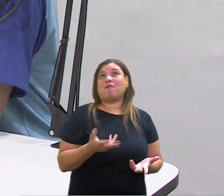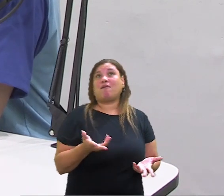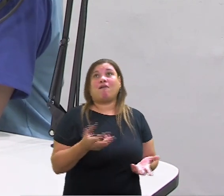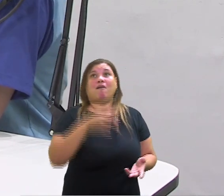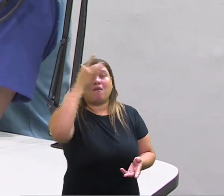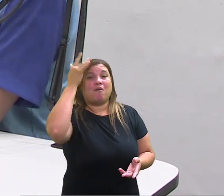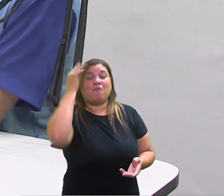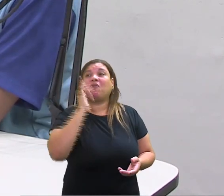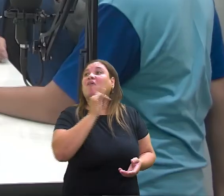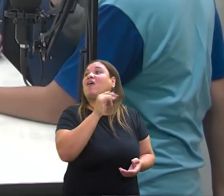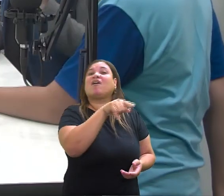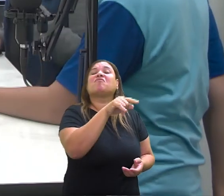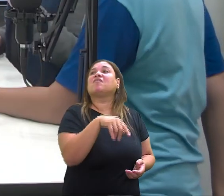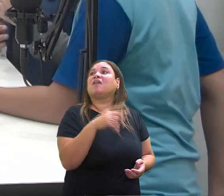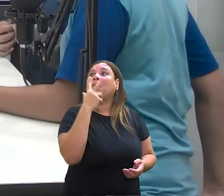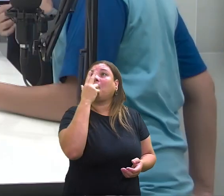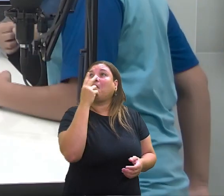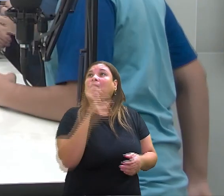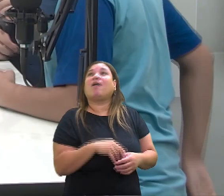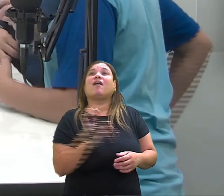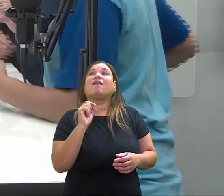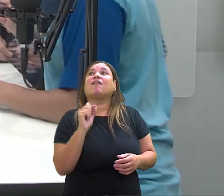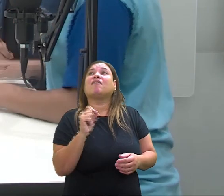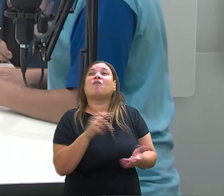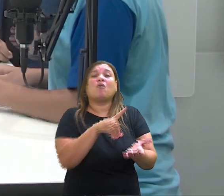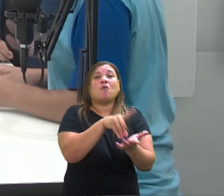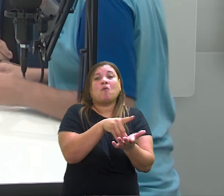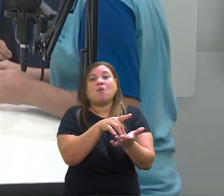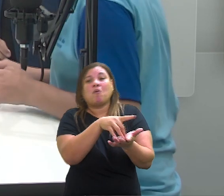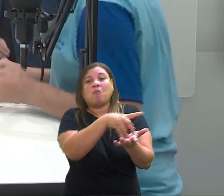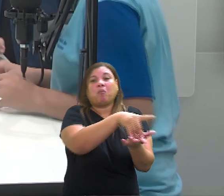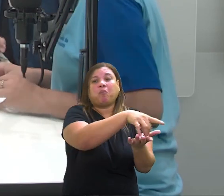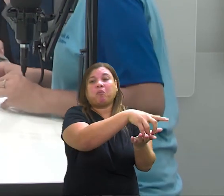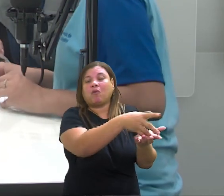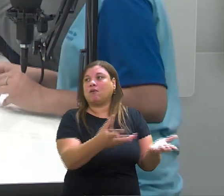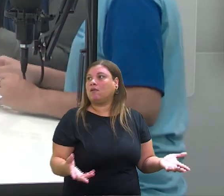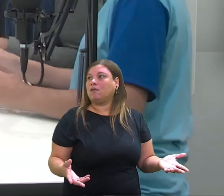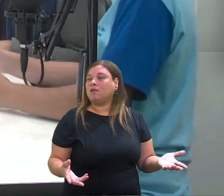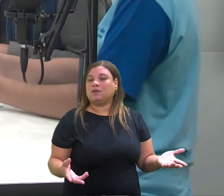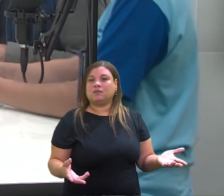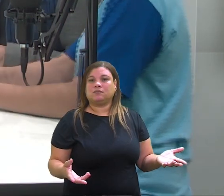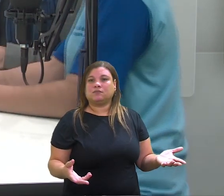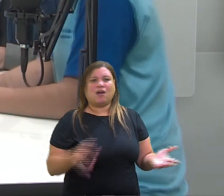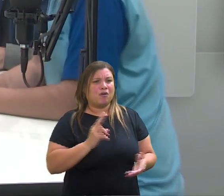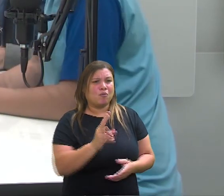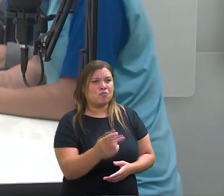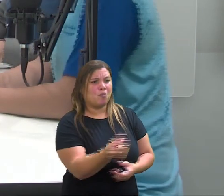Me aguarde. Tem gente. Isso. Depois a gente vai rir um bocado.